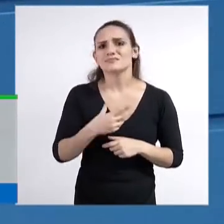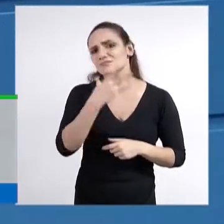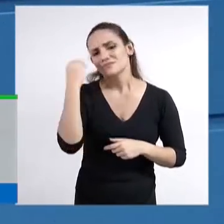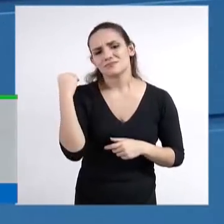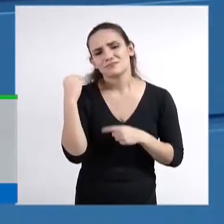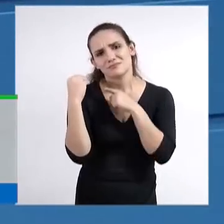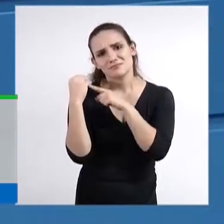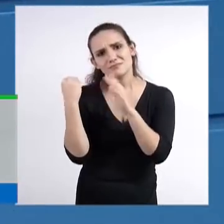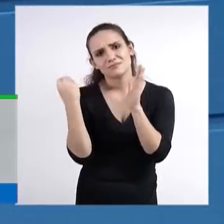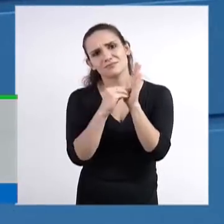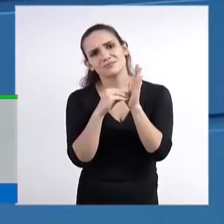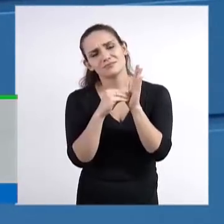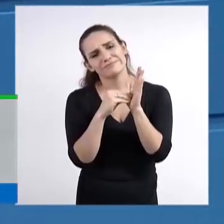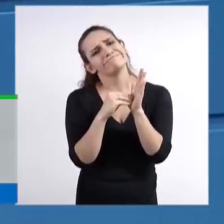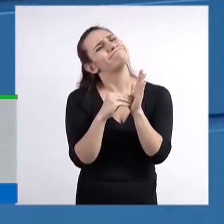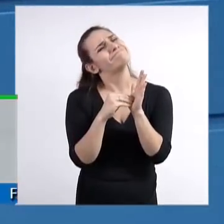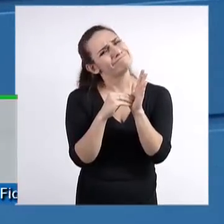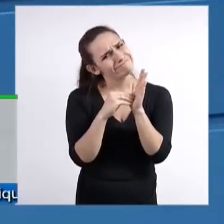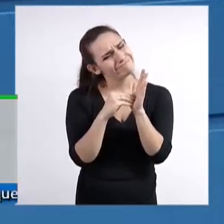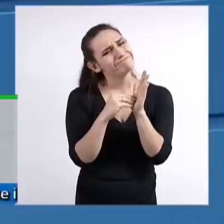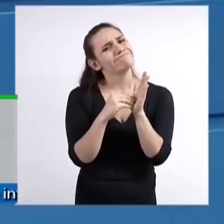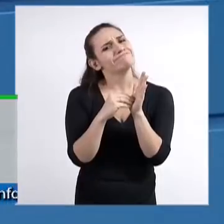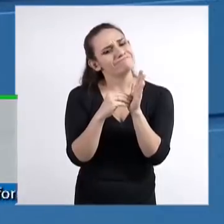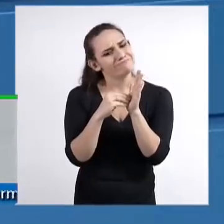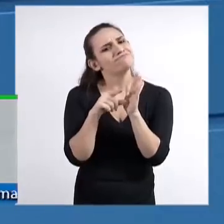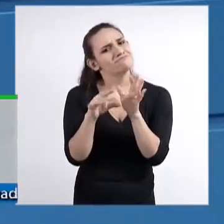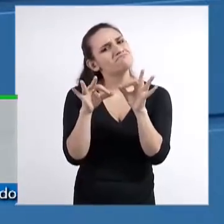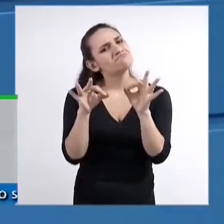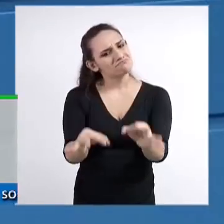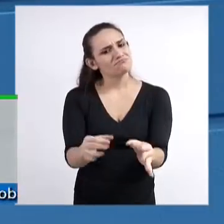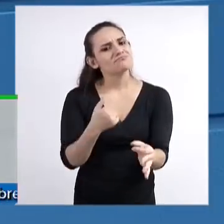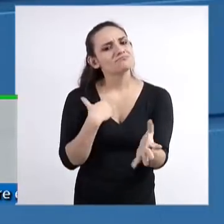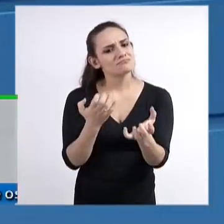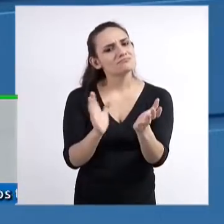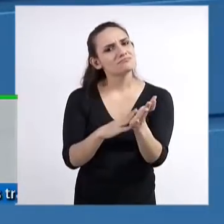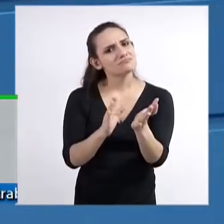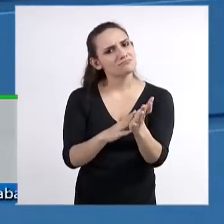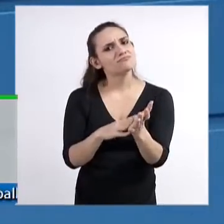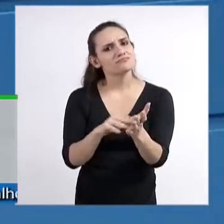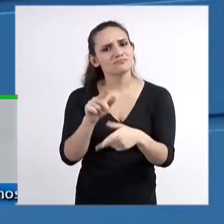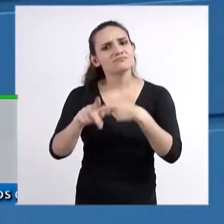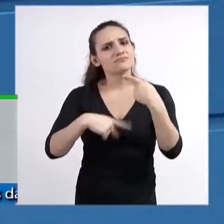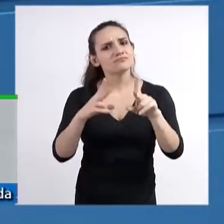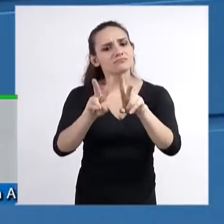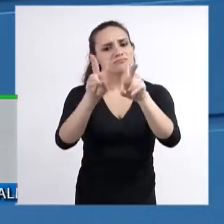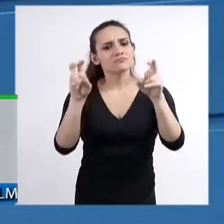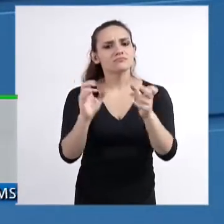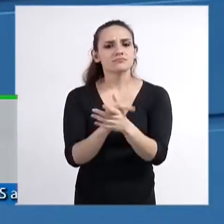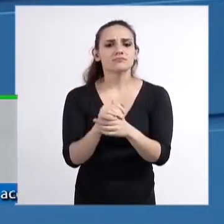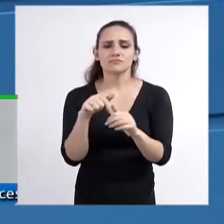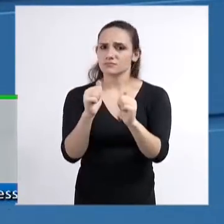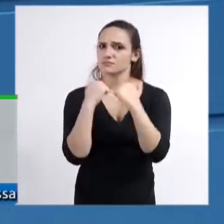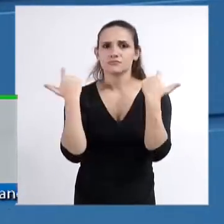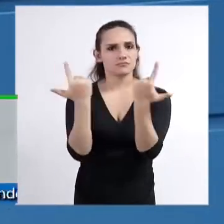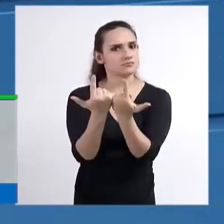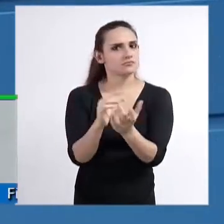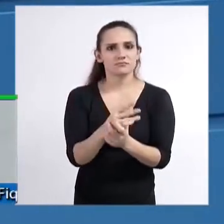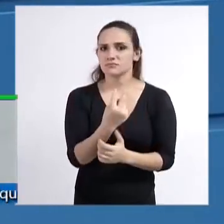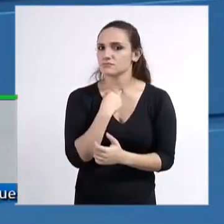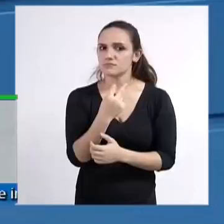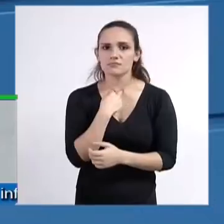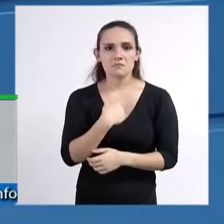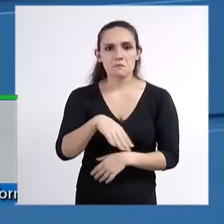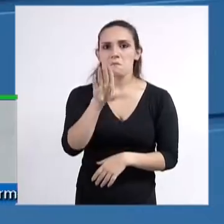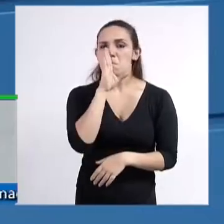de esquecimento da OAB, realmente, Vossa Excelência, corretamente, eu quero parabenizar por levantar esse assunto. A Assembleia Legislativa não